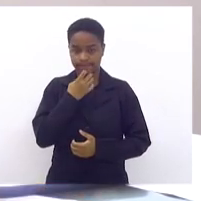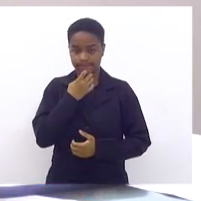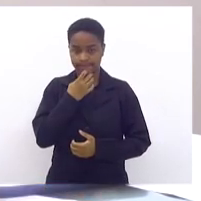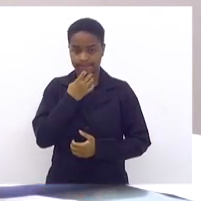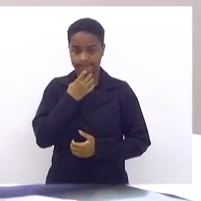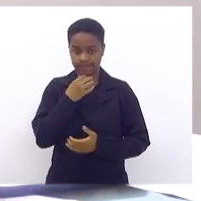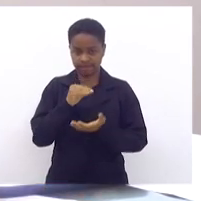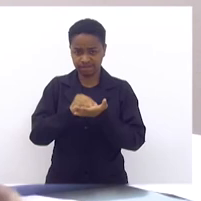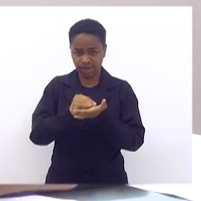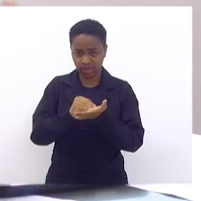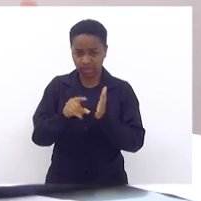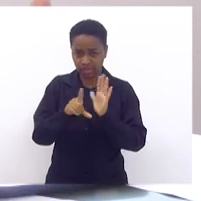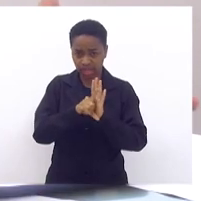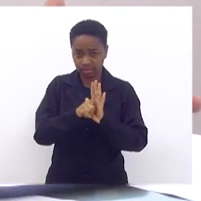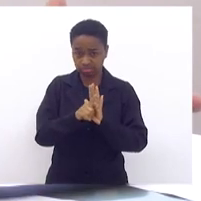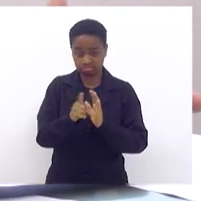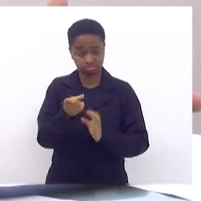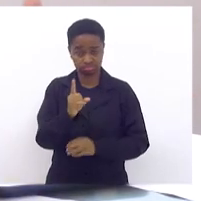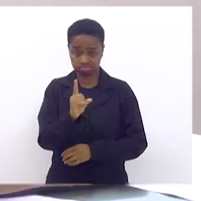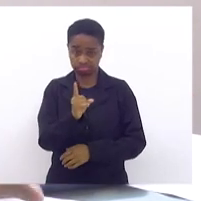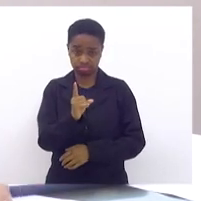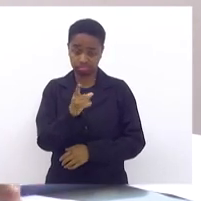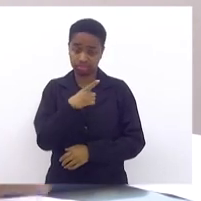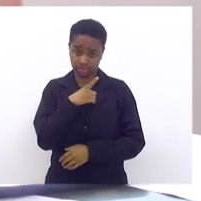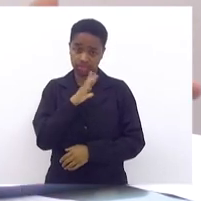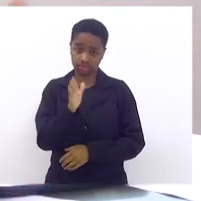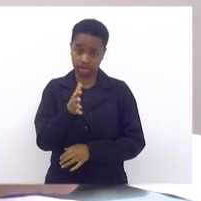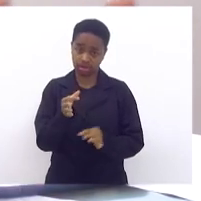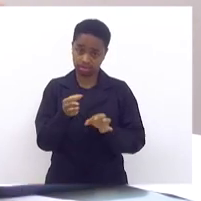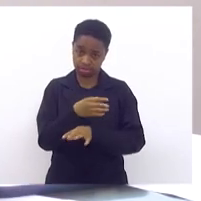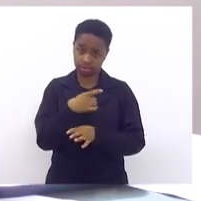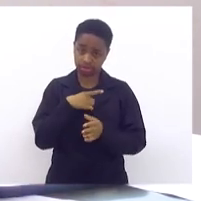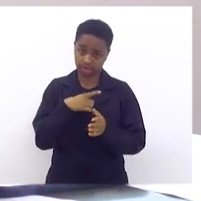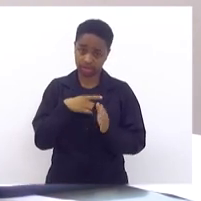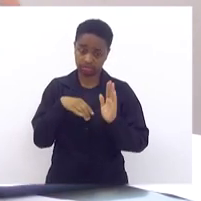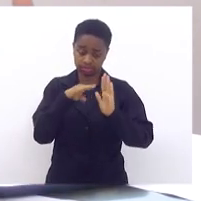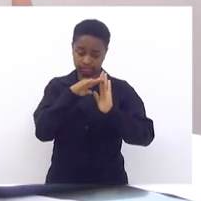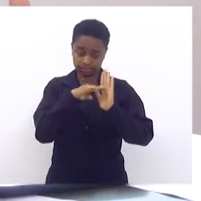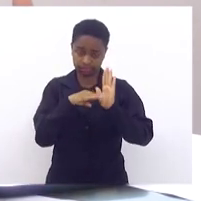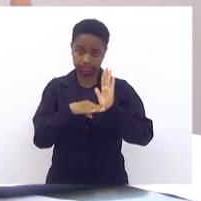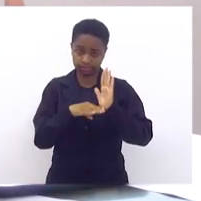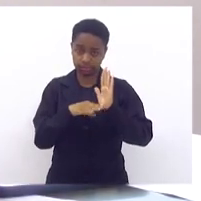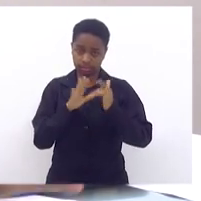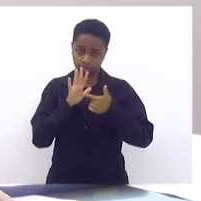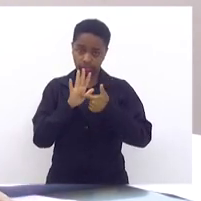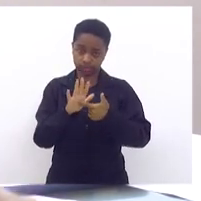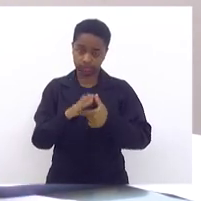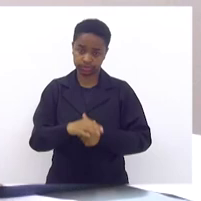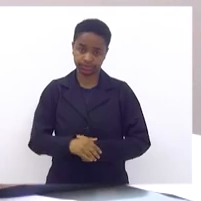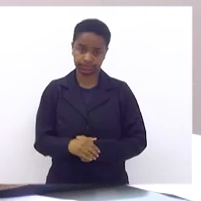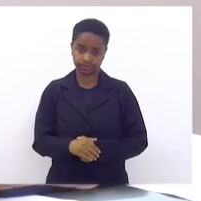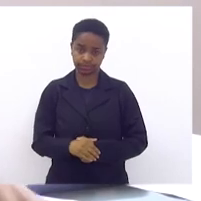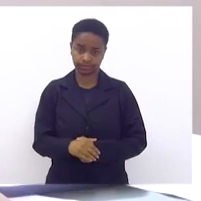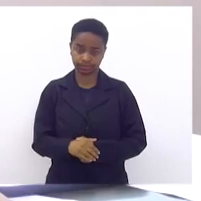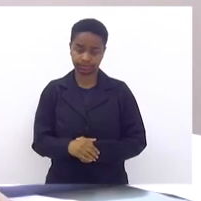Ausência de lei? Não. O Código Penal está aí tipificando isso claramente. Não.